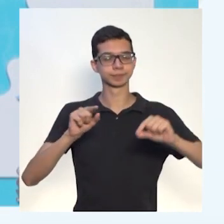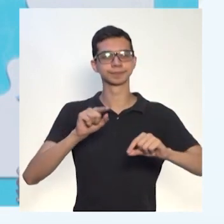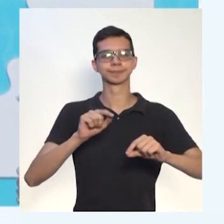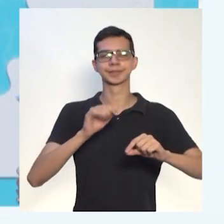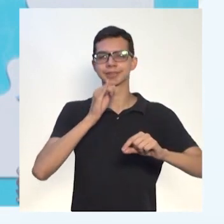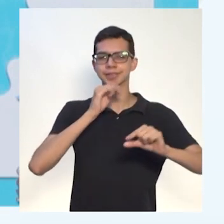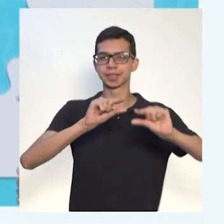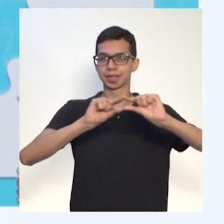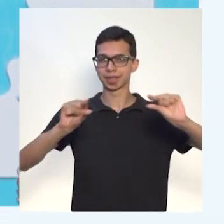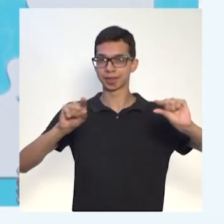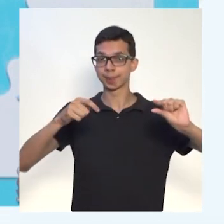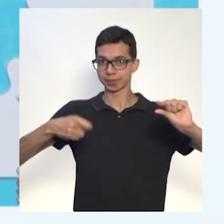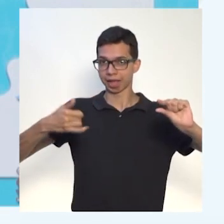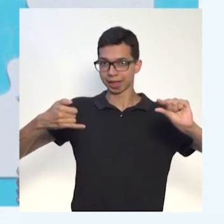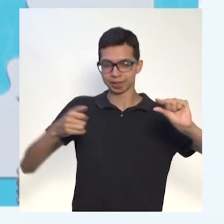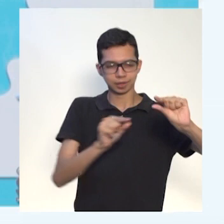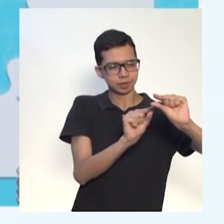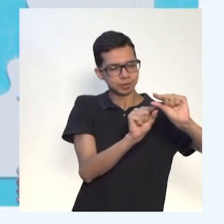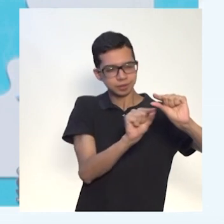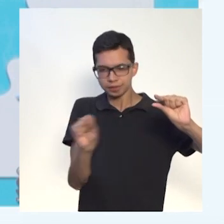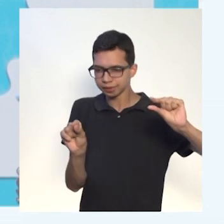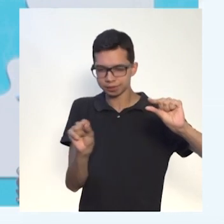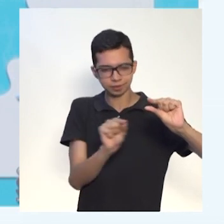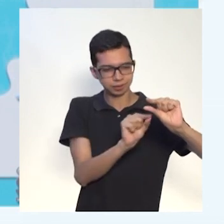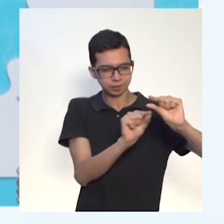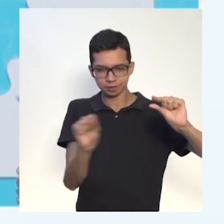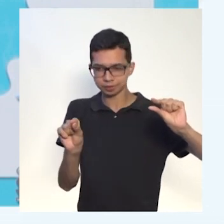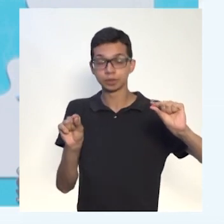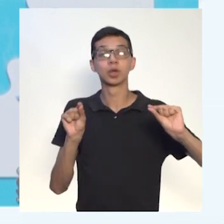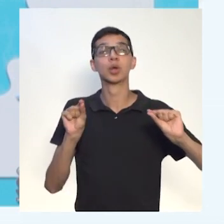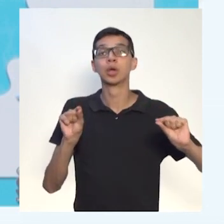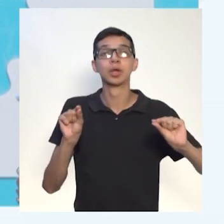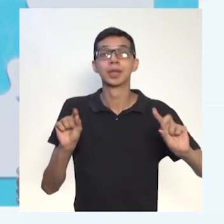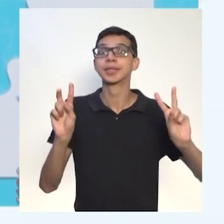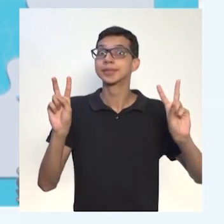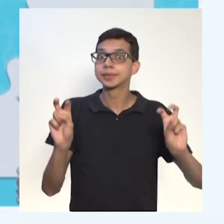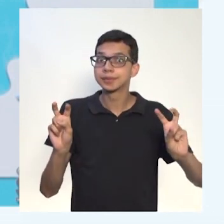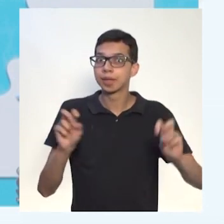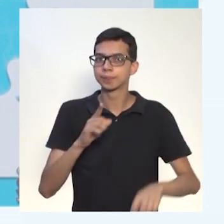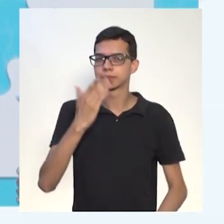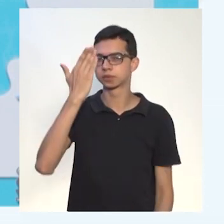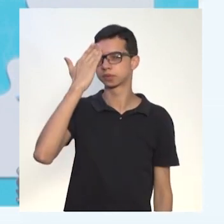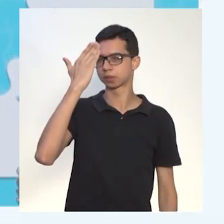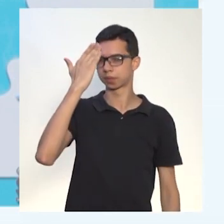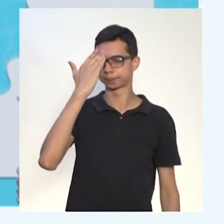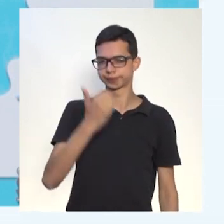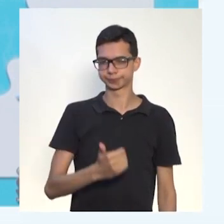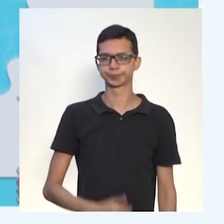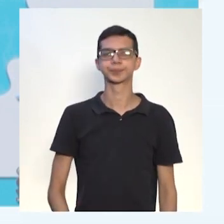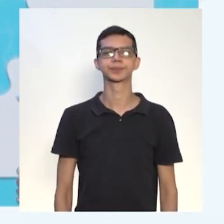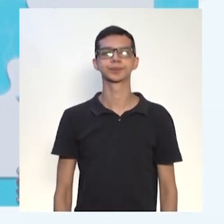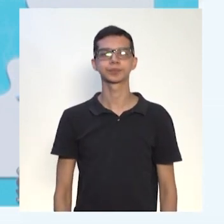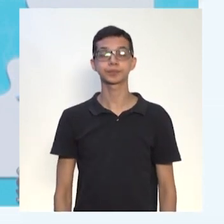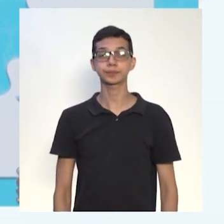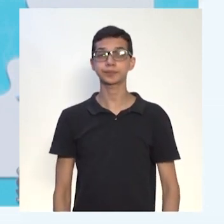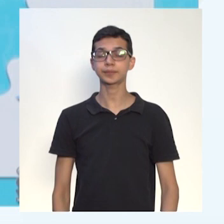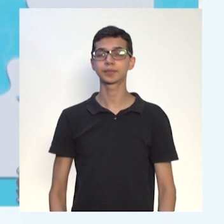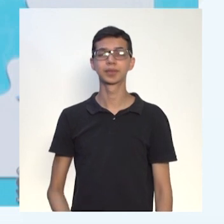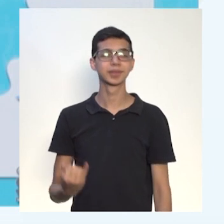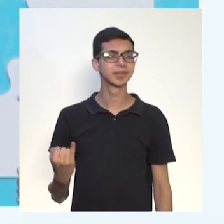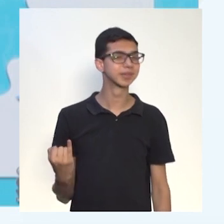embaixo ali, ó, grifa onde é que está exatamente o tema, destaca. E mais importante do que